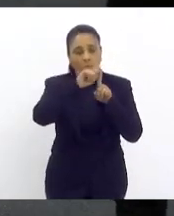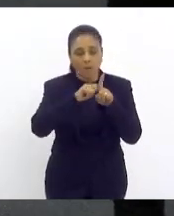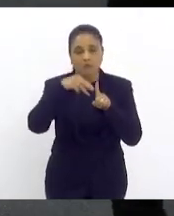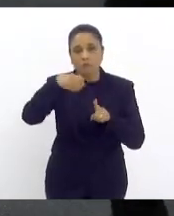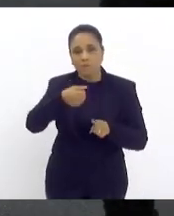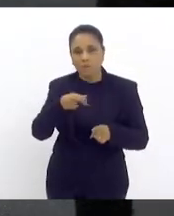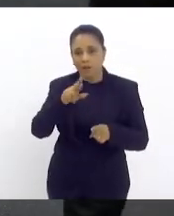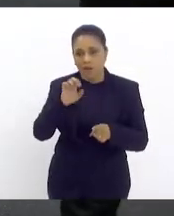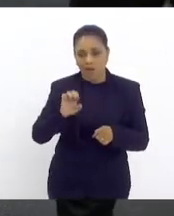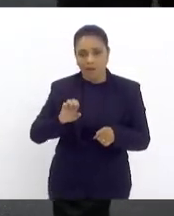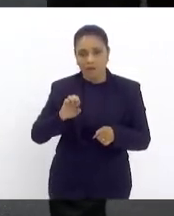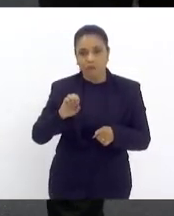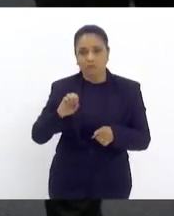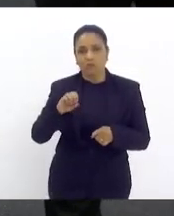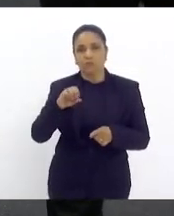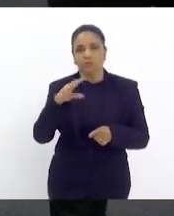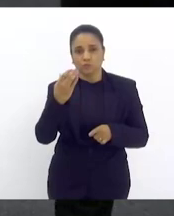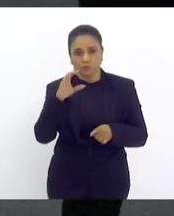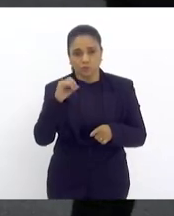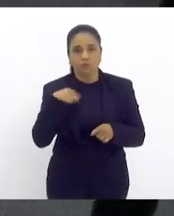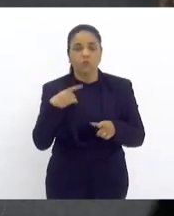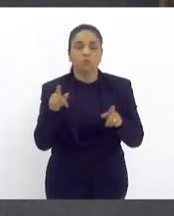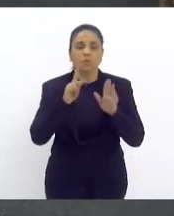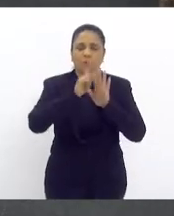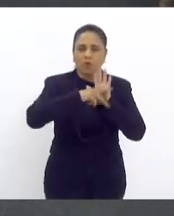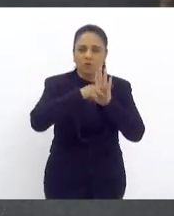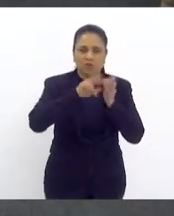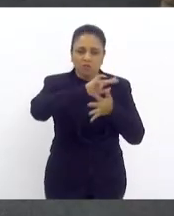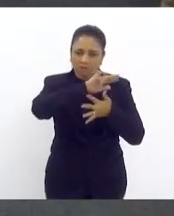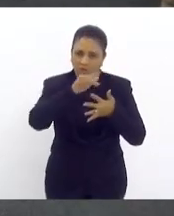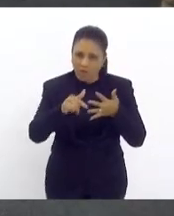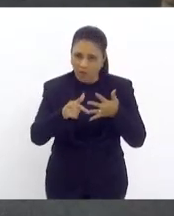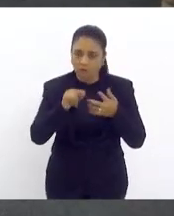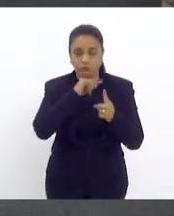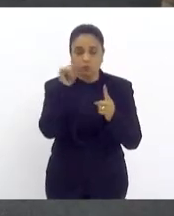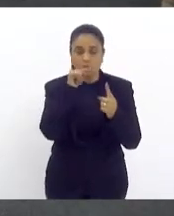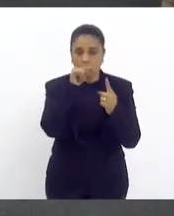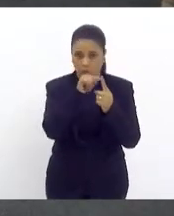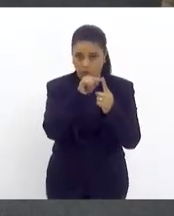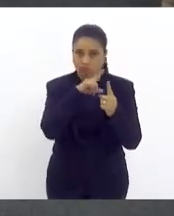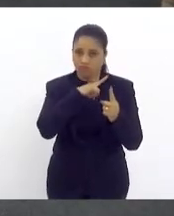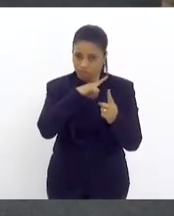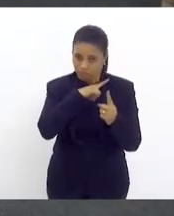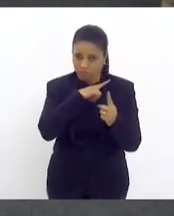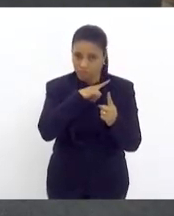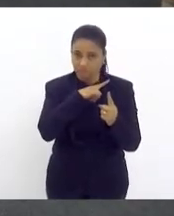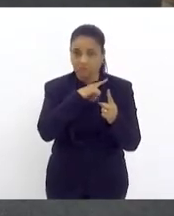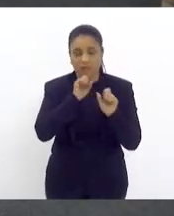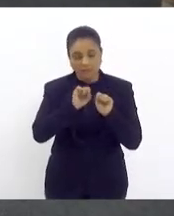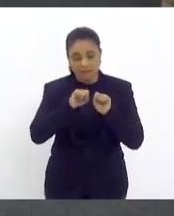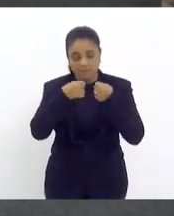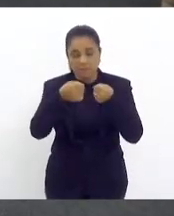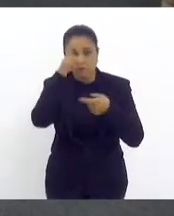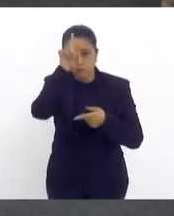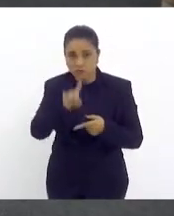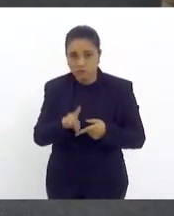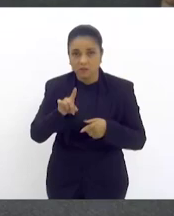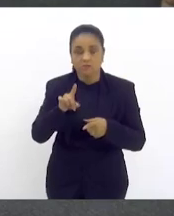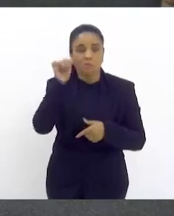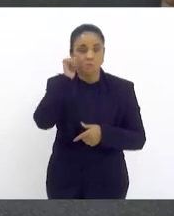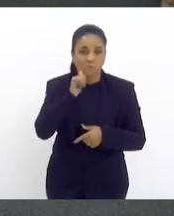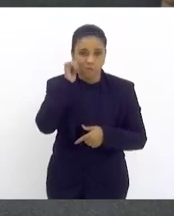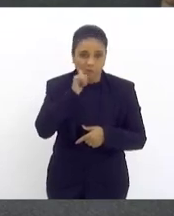deputadas mulheres mas todos os projetos que tinham como objeto e tem como objeto a garantia da defesa dos direitos das mulheres